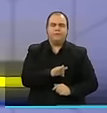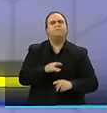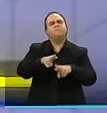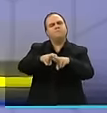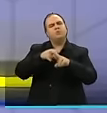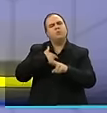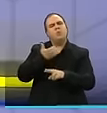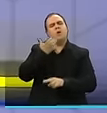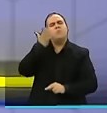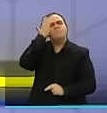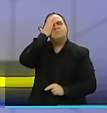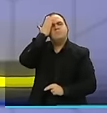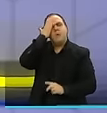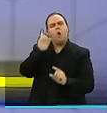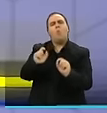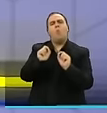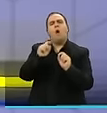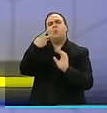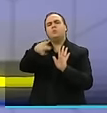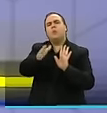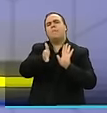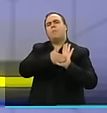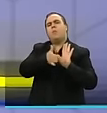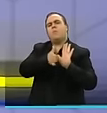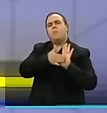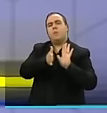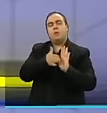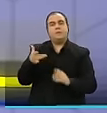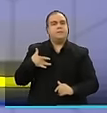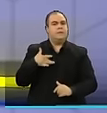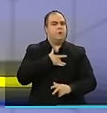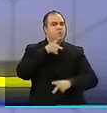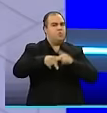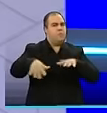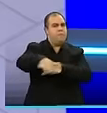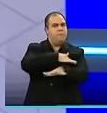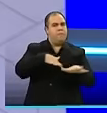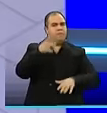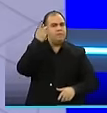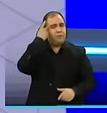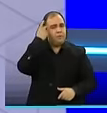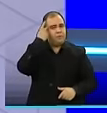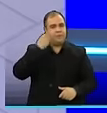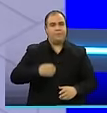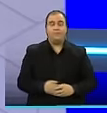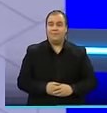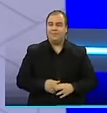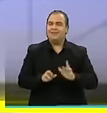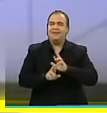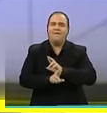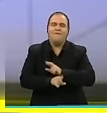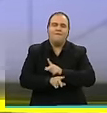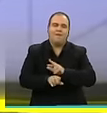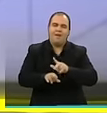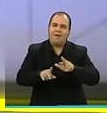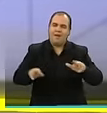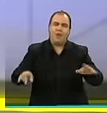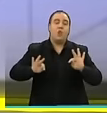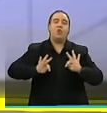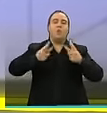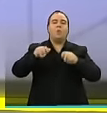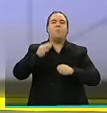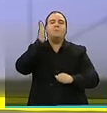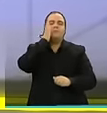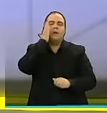isso eu queria saber, Detena, qual é a sua proposta para a saúde do povo de São Paulo? São várias causas da saúde, todo mundo sabe, não pode